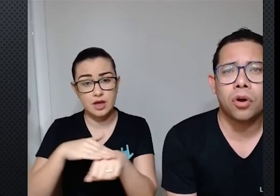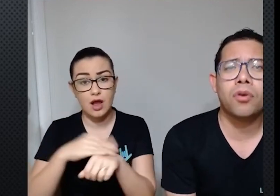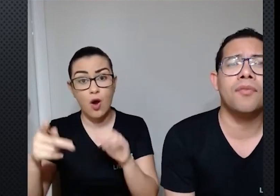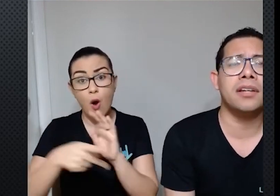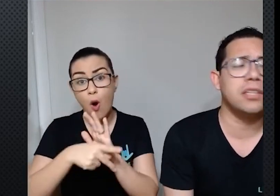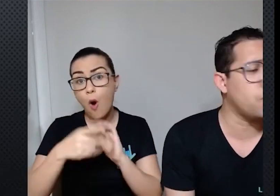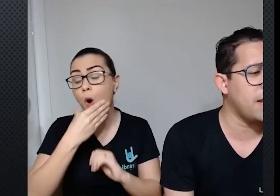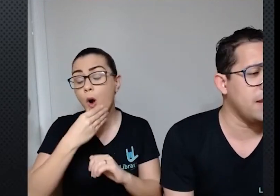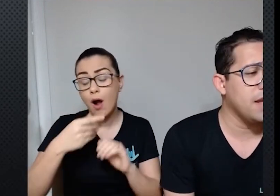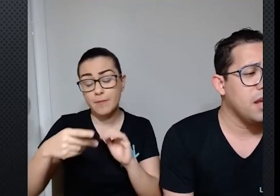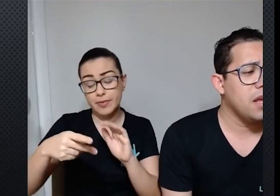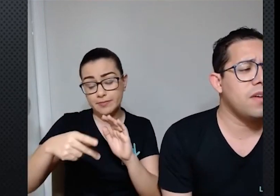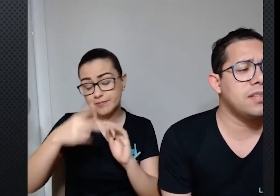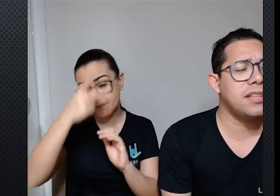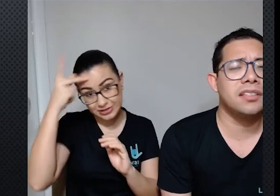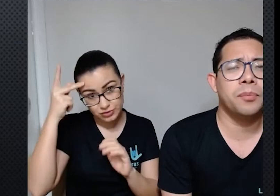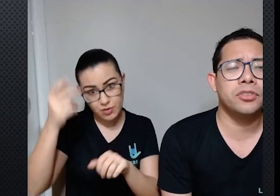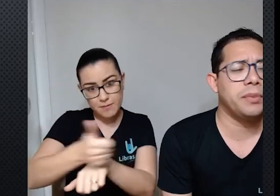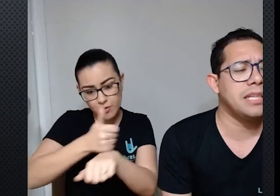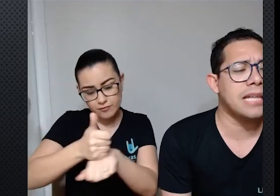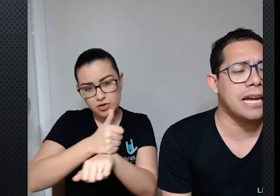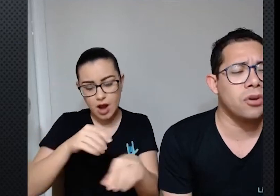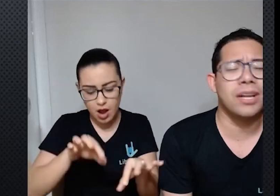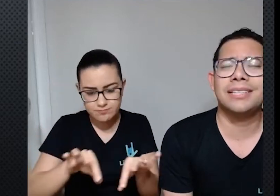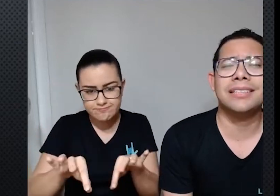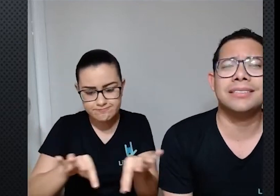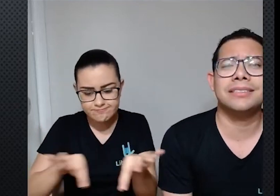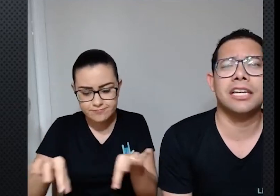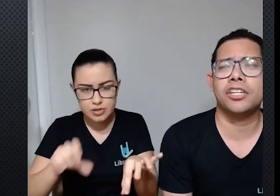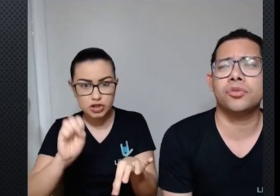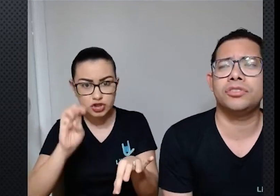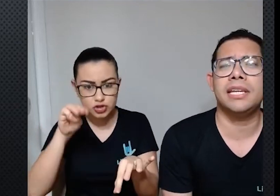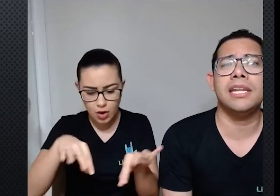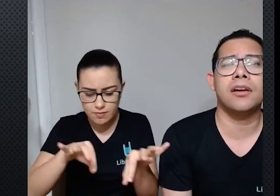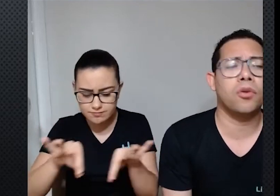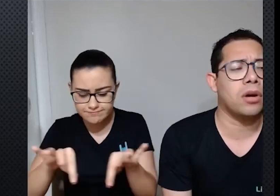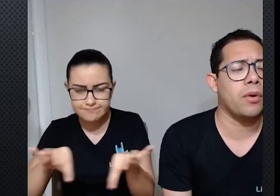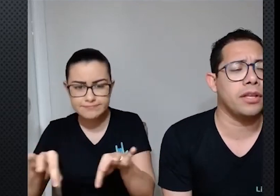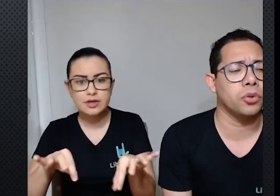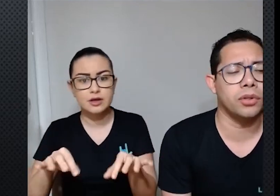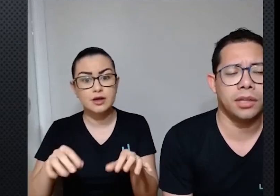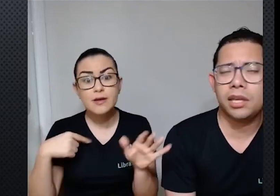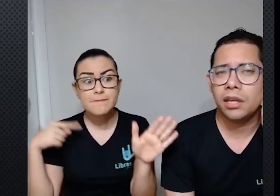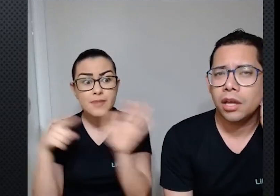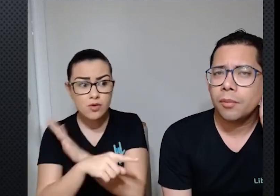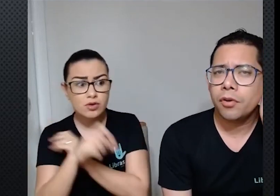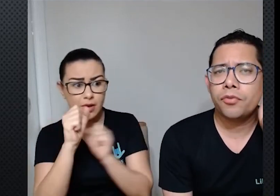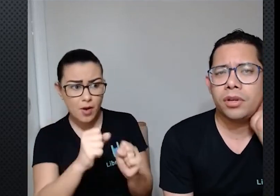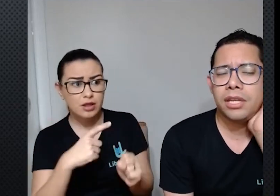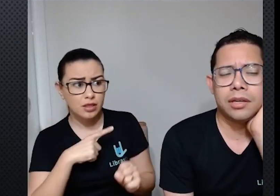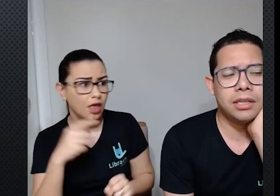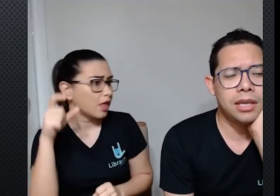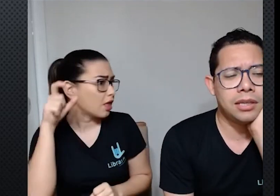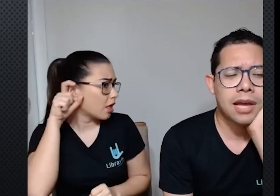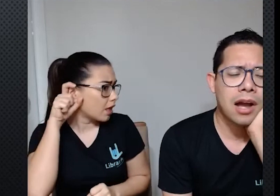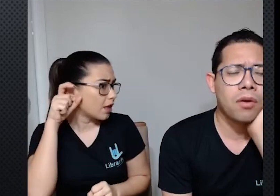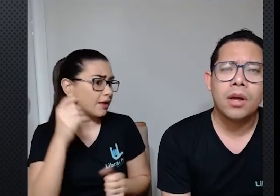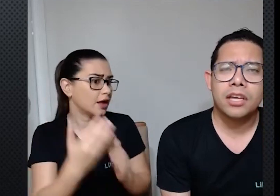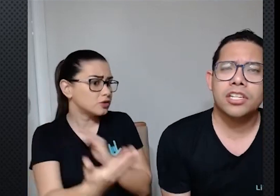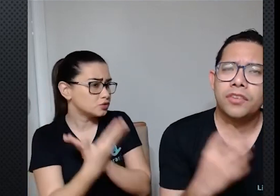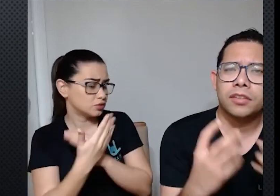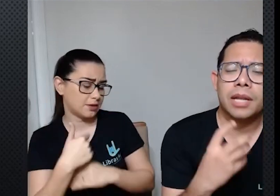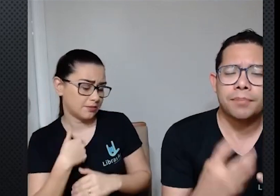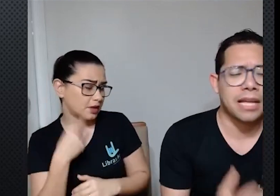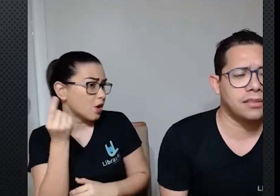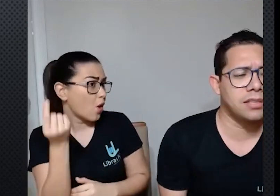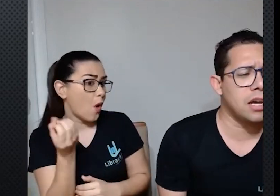do som, conversa com ele e vê se tem essa possibilidade. Olha, você acha que a gente conseguiria colocar um retorno aqui? Põe um foninho aqui e tal, a